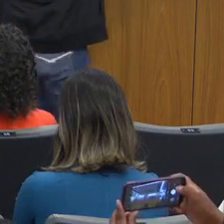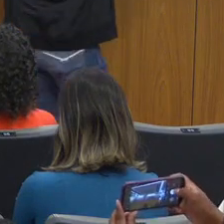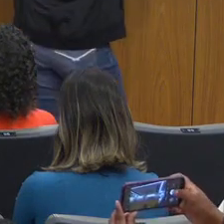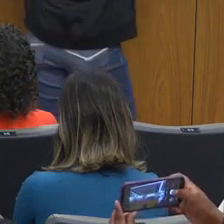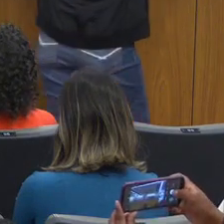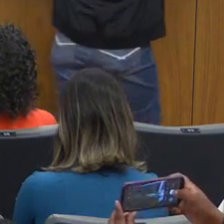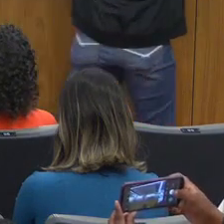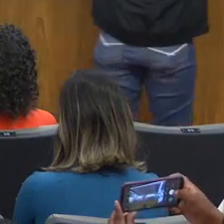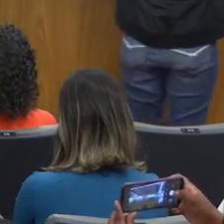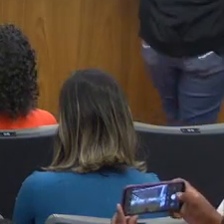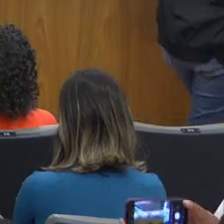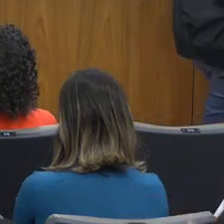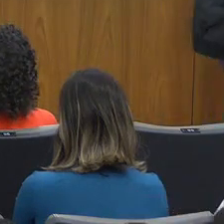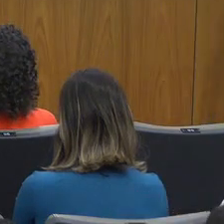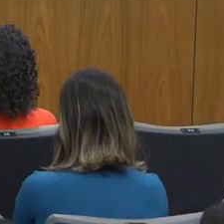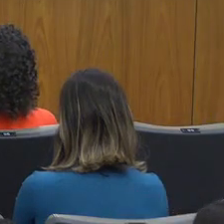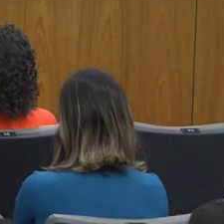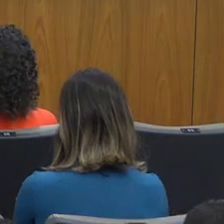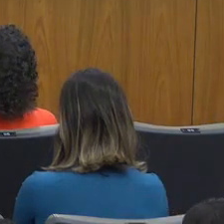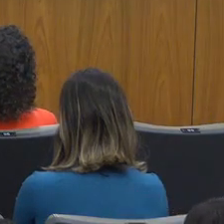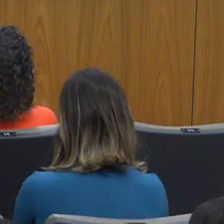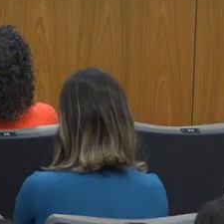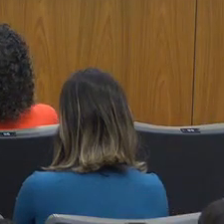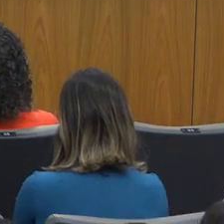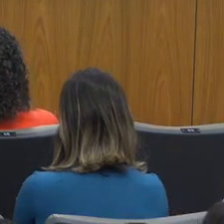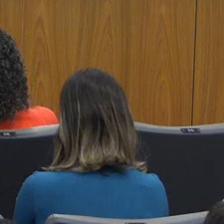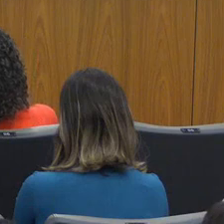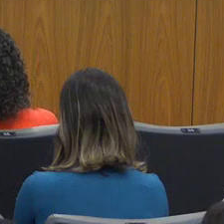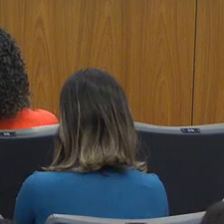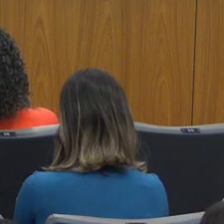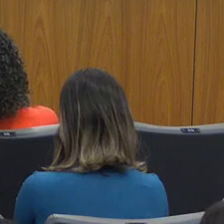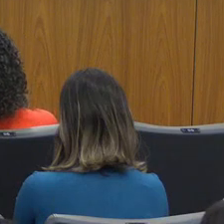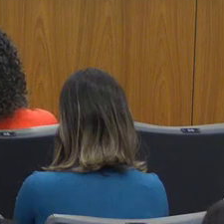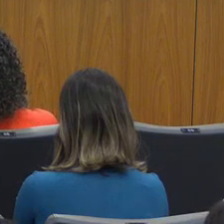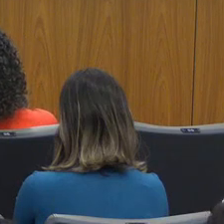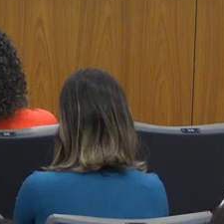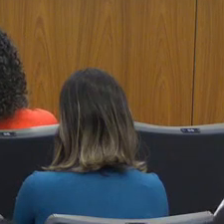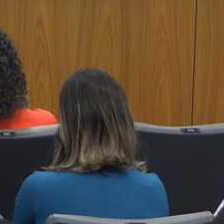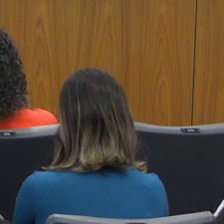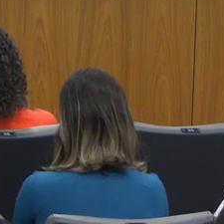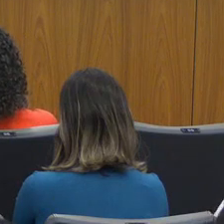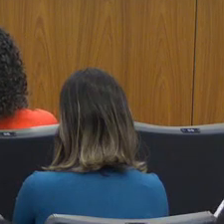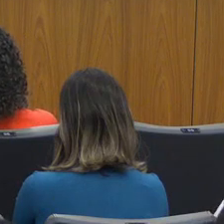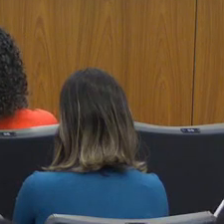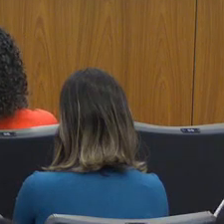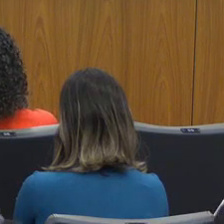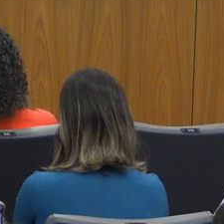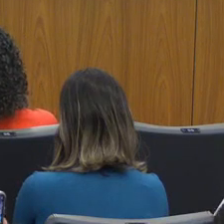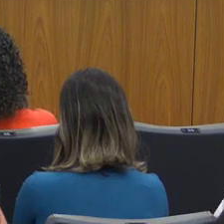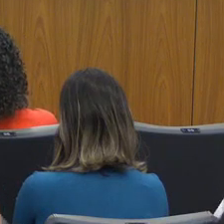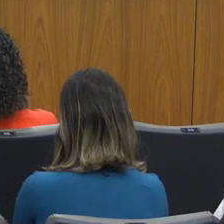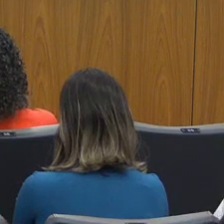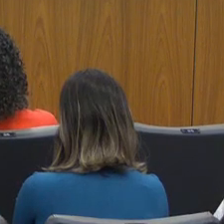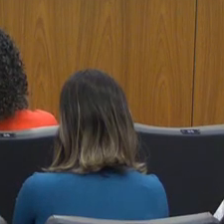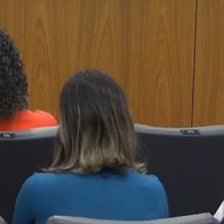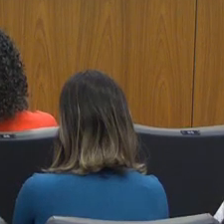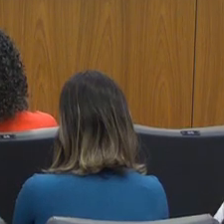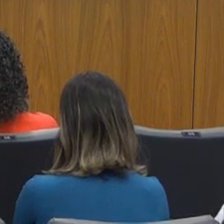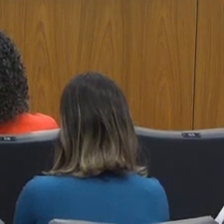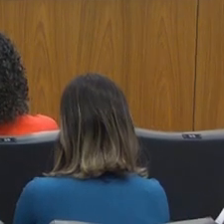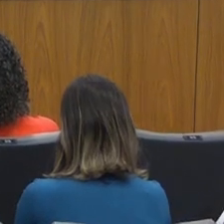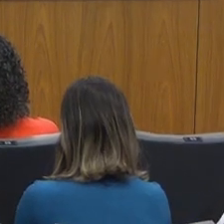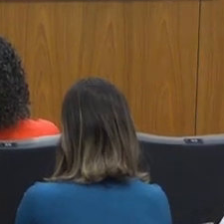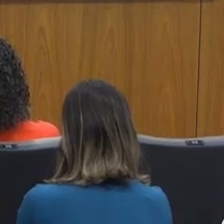emitir o meu parecer esse projeto se refere a atendimento integrado a pessoa com teia